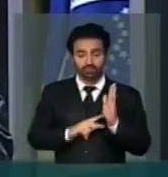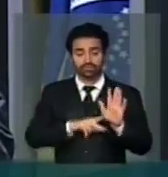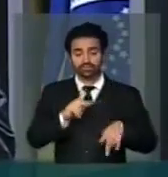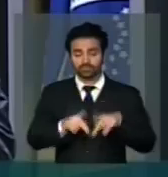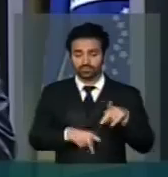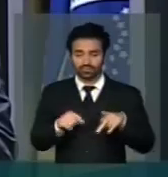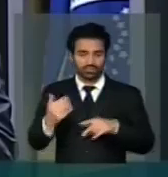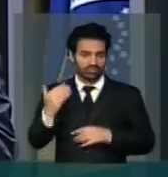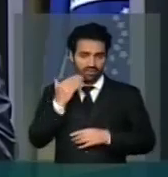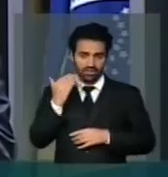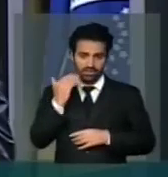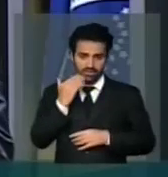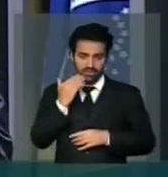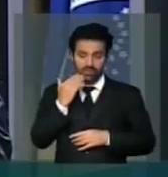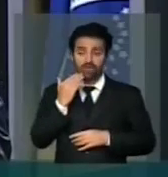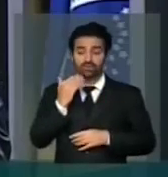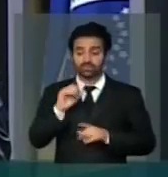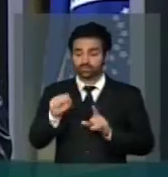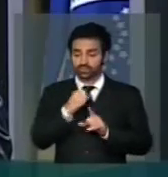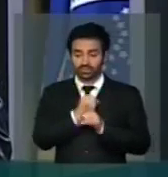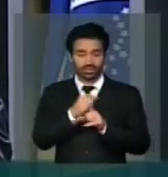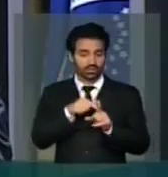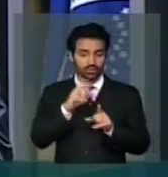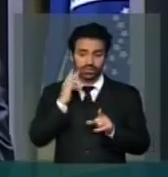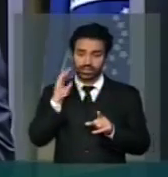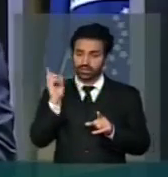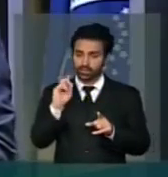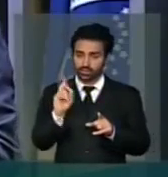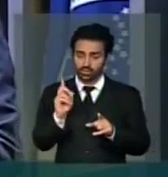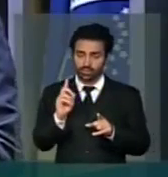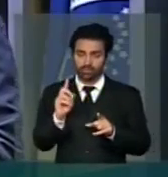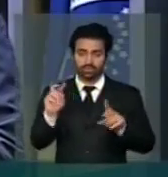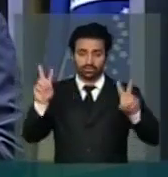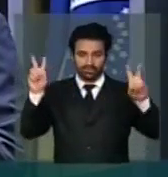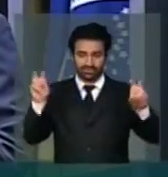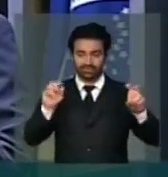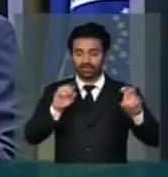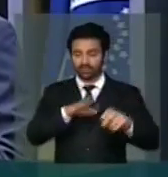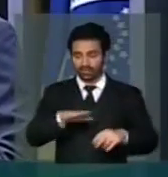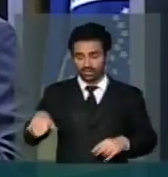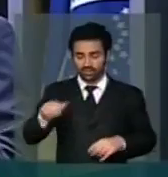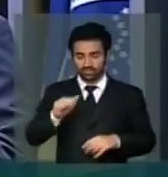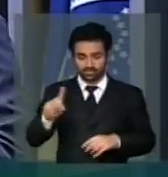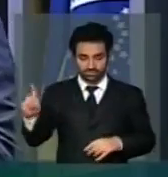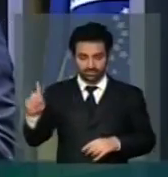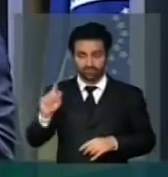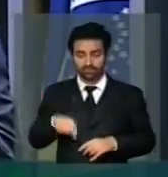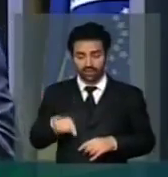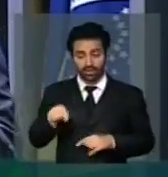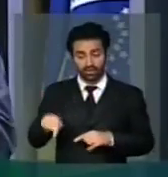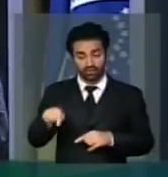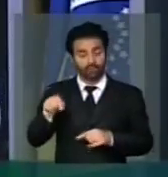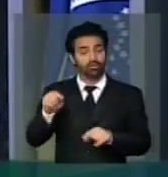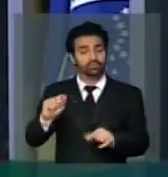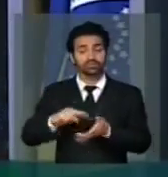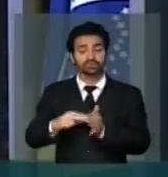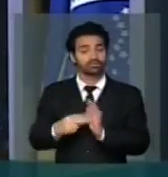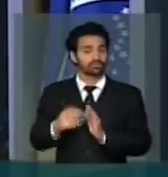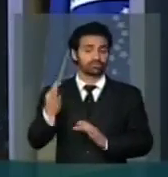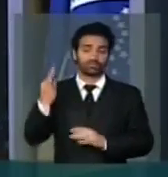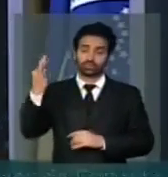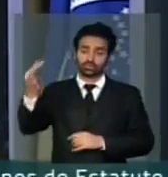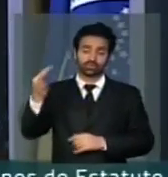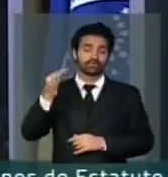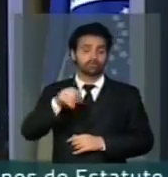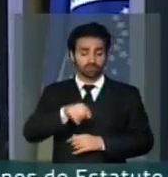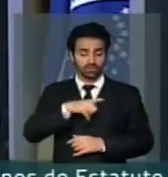falharam. Nossa sociedade não entendeu que, além do jargão de que as crianças e adolescentes são o nosso futuro, eles têm o direito a